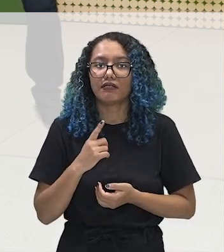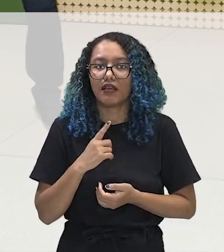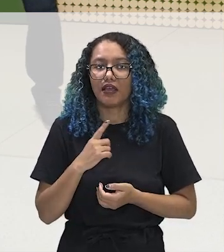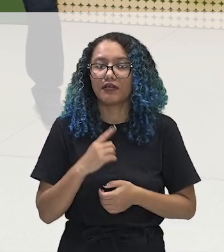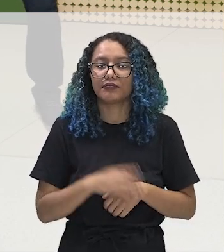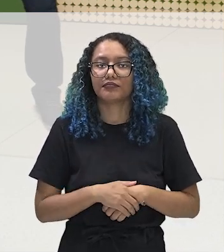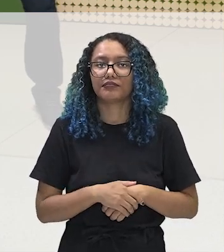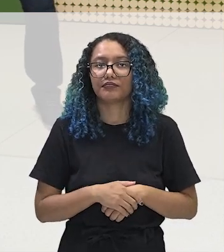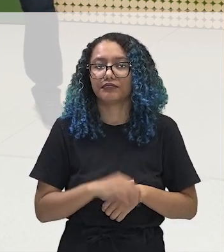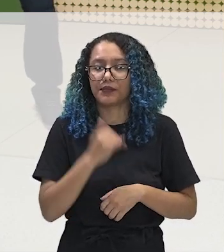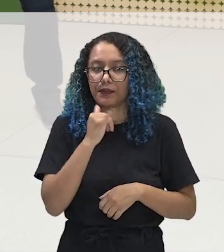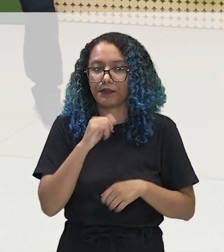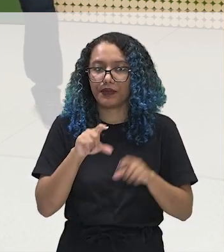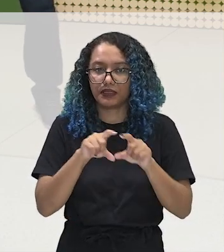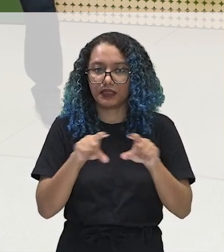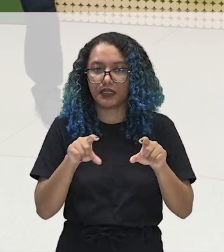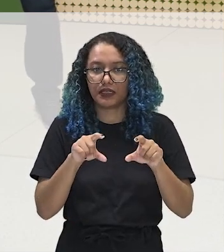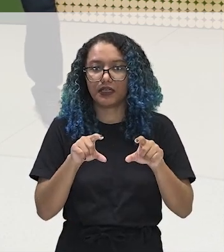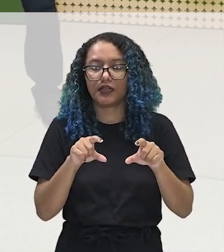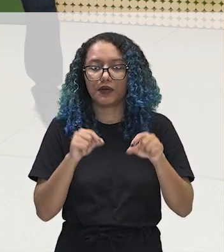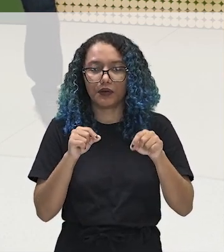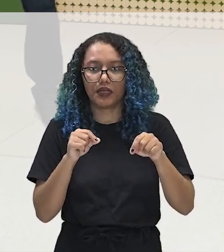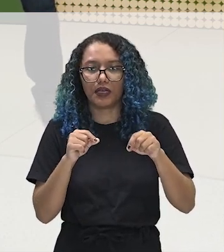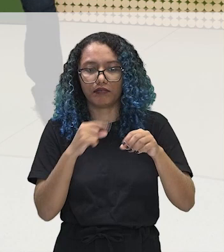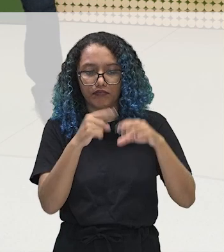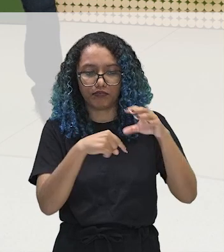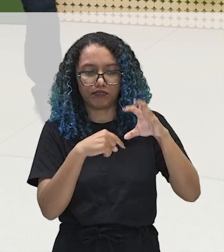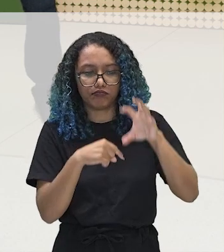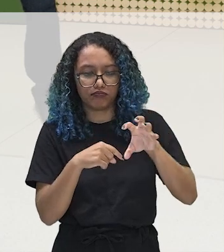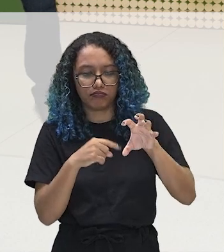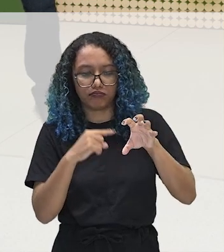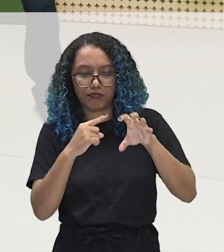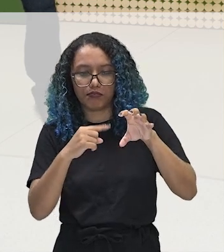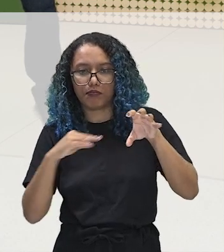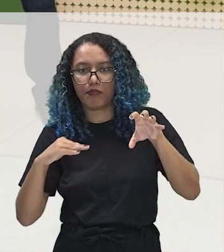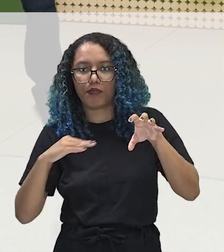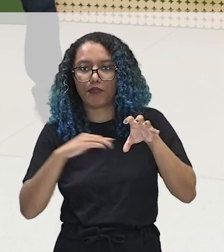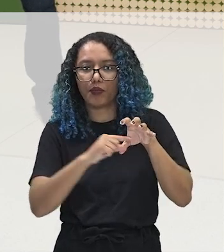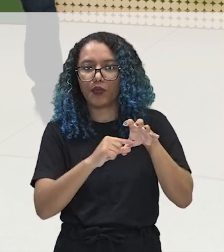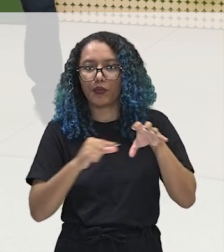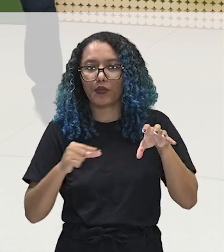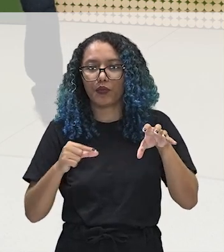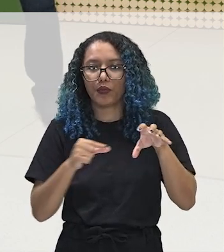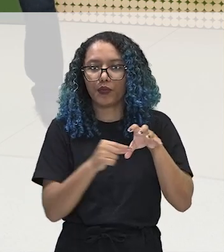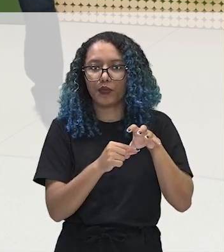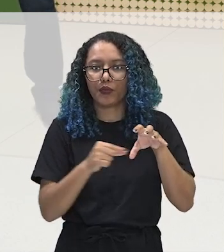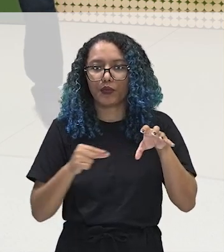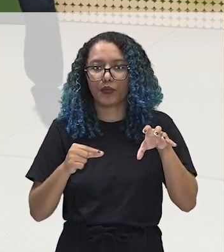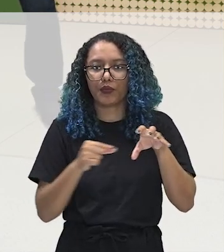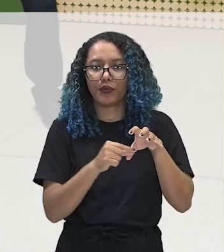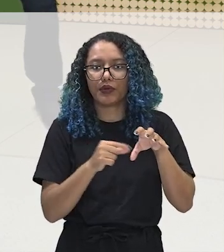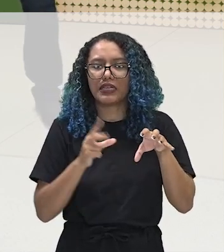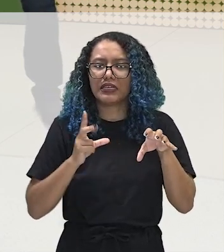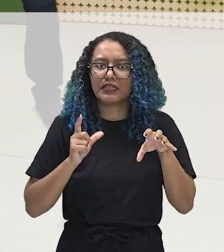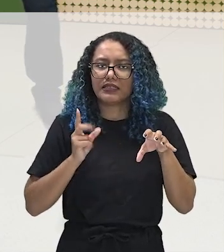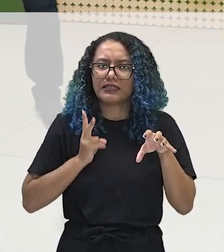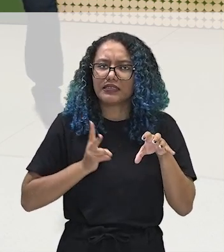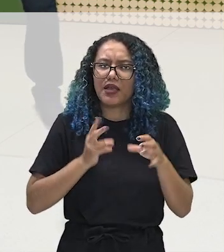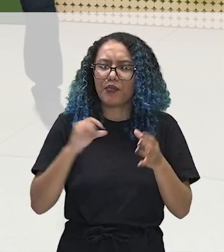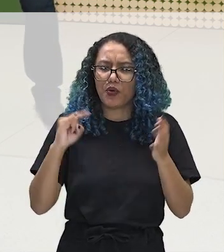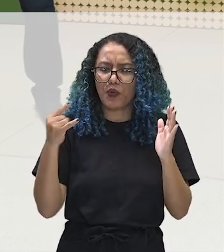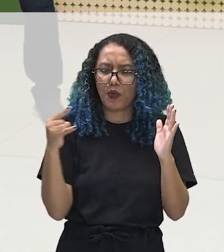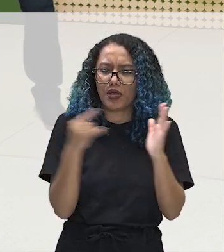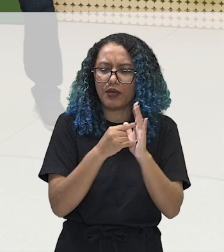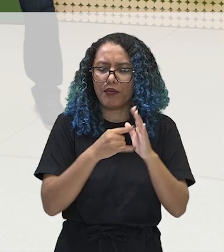que ela adentra e sai da bobina. Todas as vezes que esse ímã se movimenta